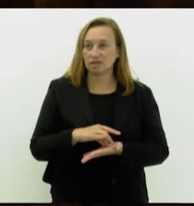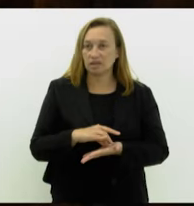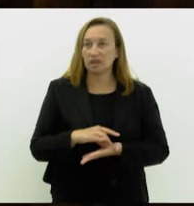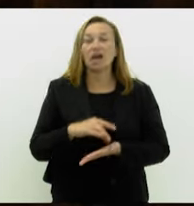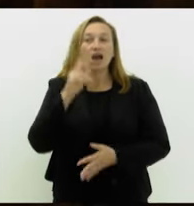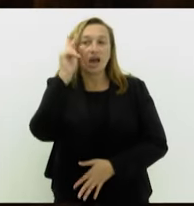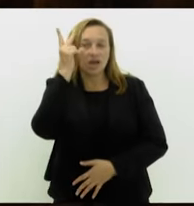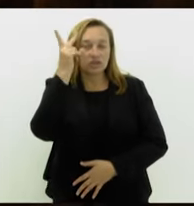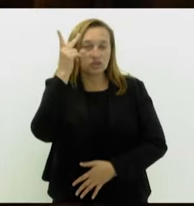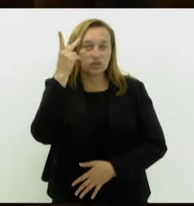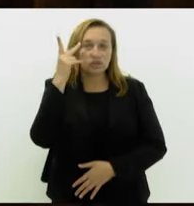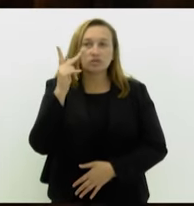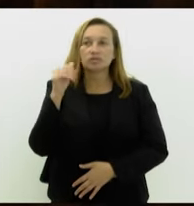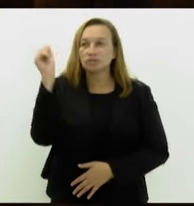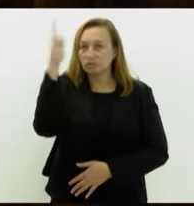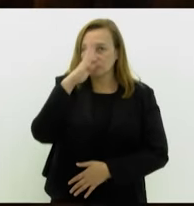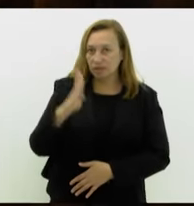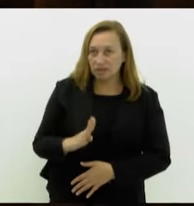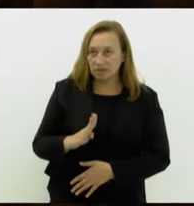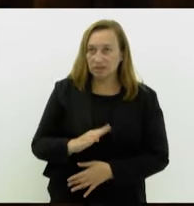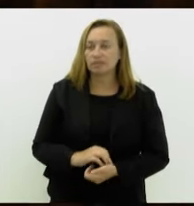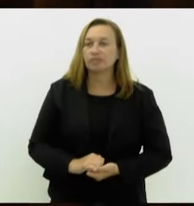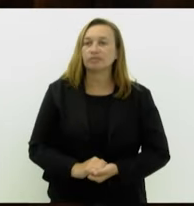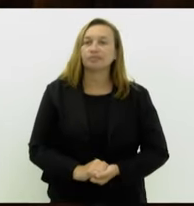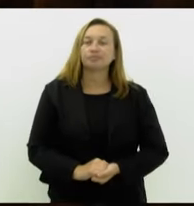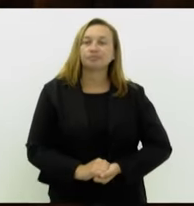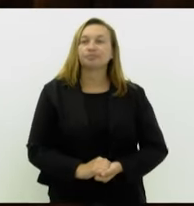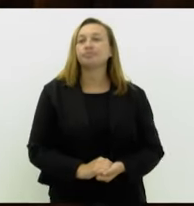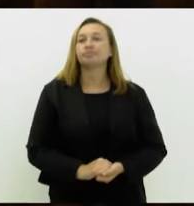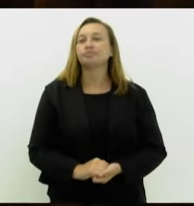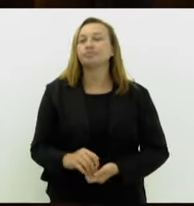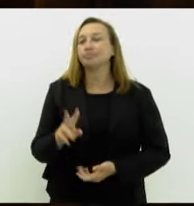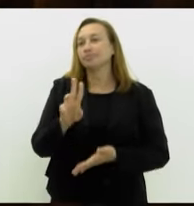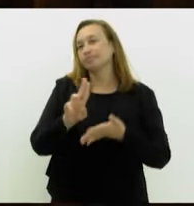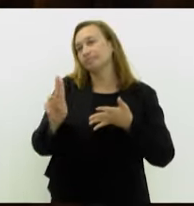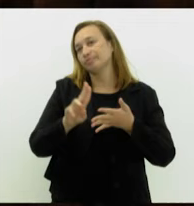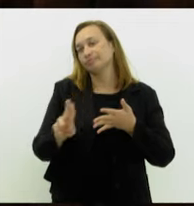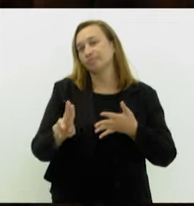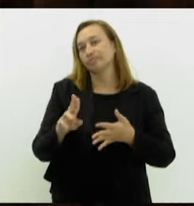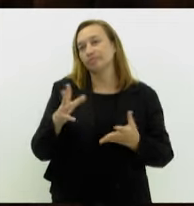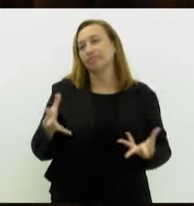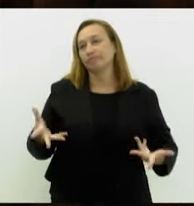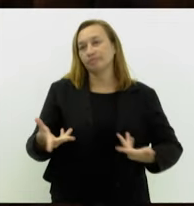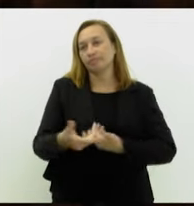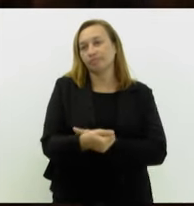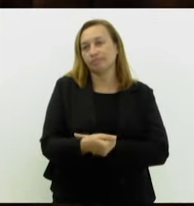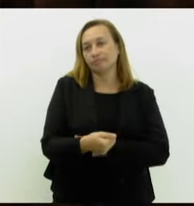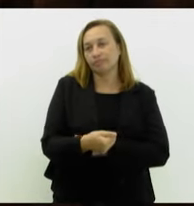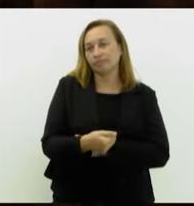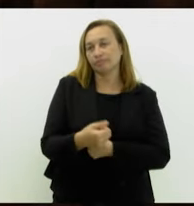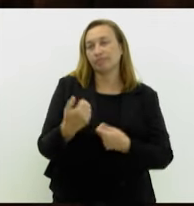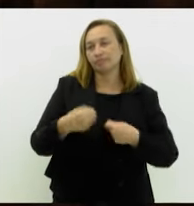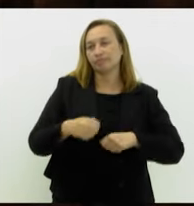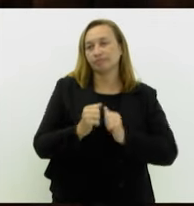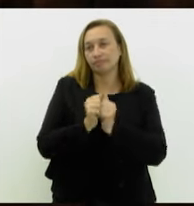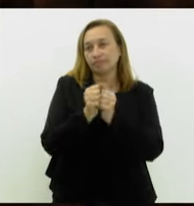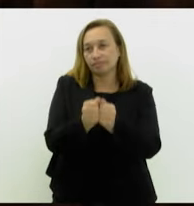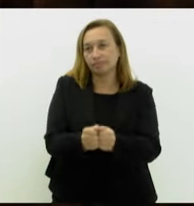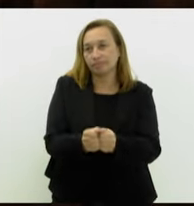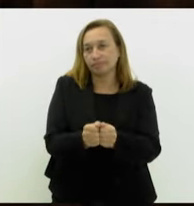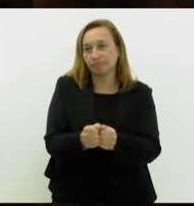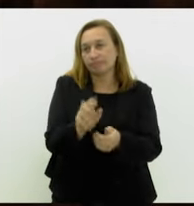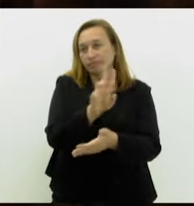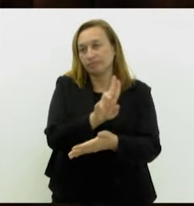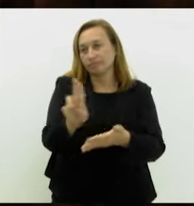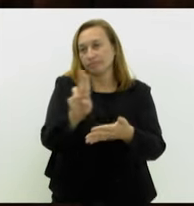história do Brasil nos nomes maravilhosos que devem juntos dar